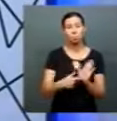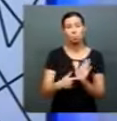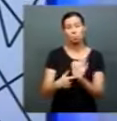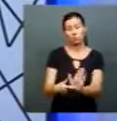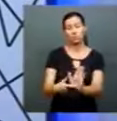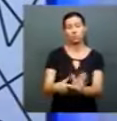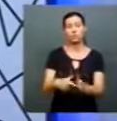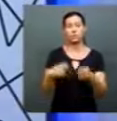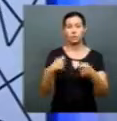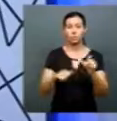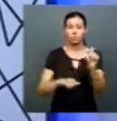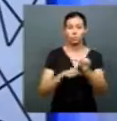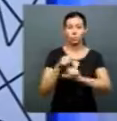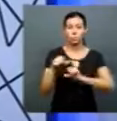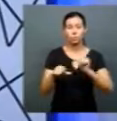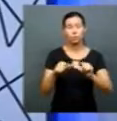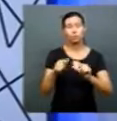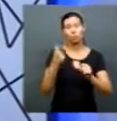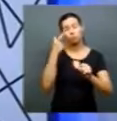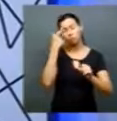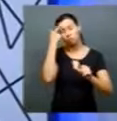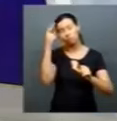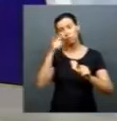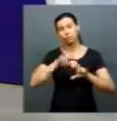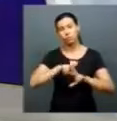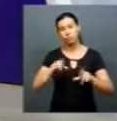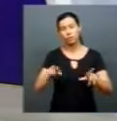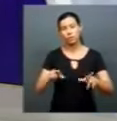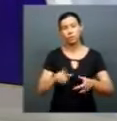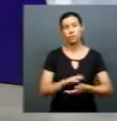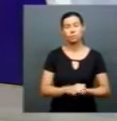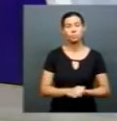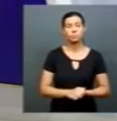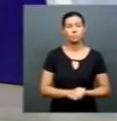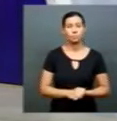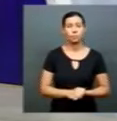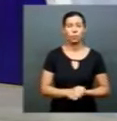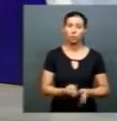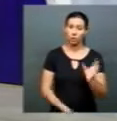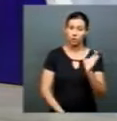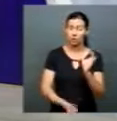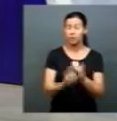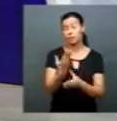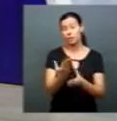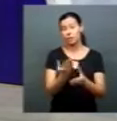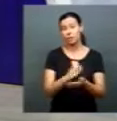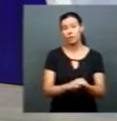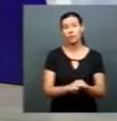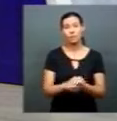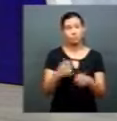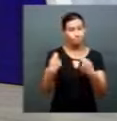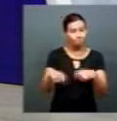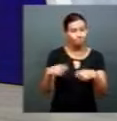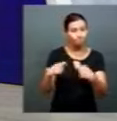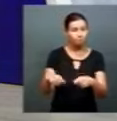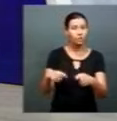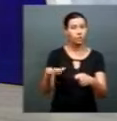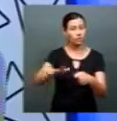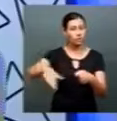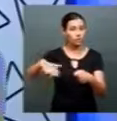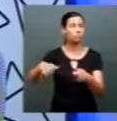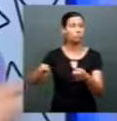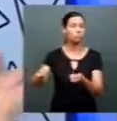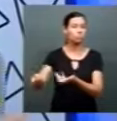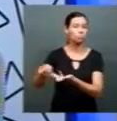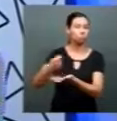tem que transformar essa ideia excelente em algo que tenha uma, ou criar essa demanda, ou que é algo que tenha uma demanda. Uhum. Então, assim, a gente vira